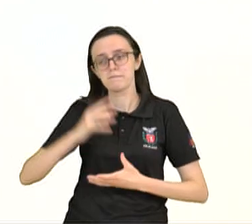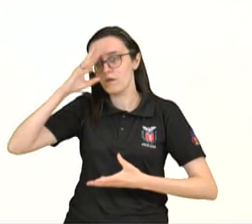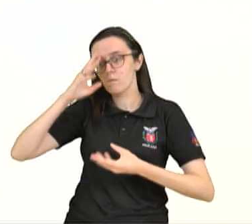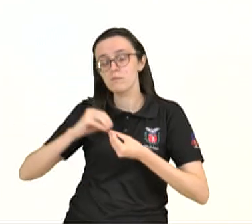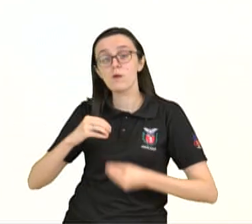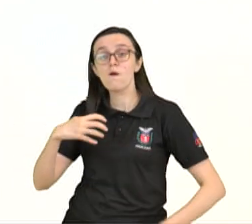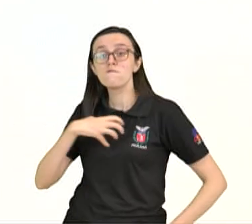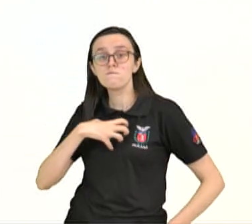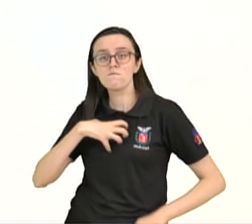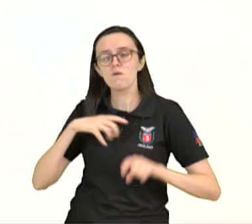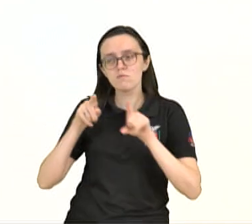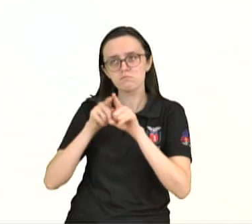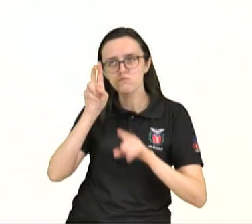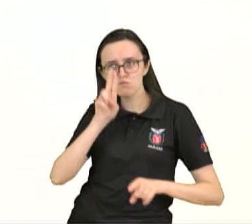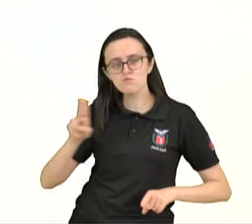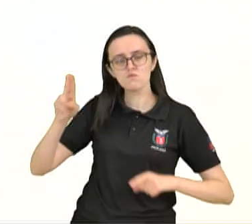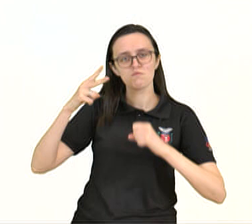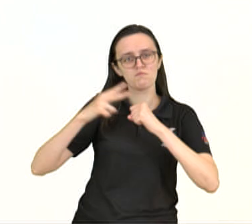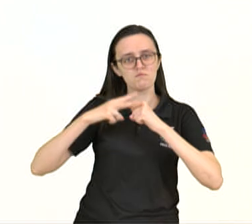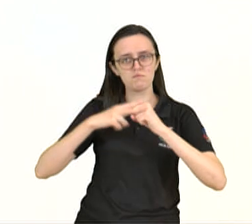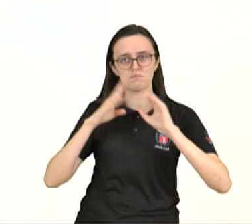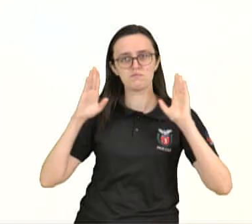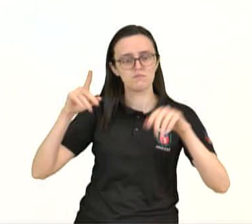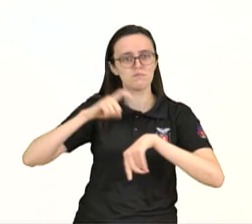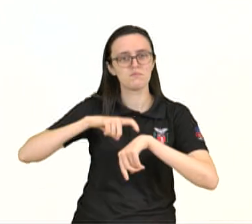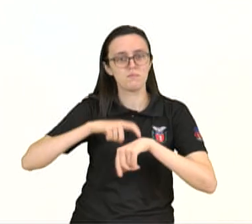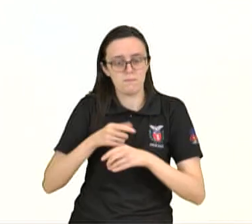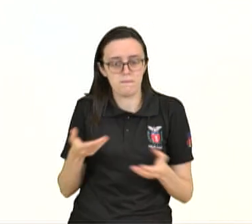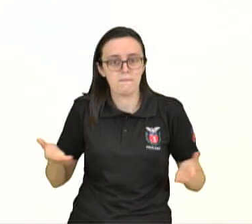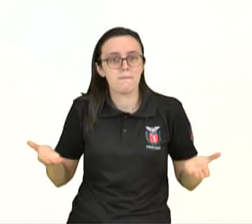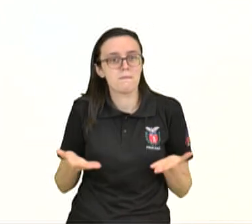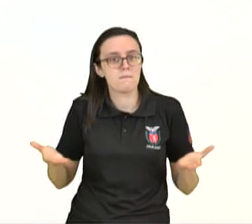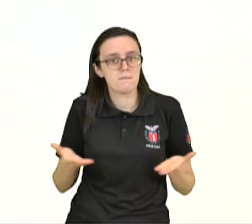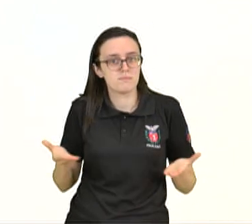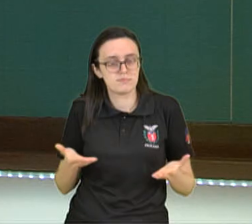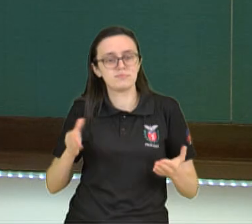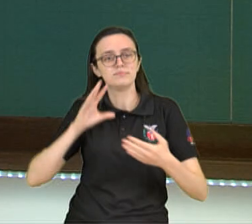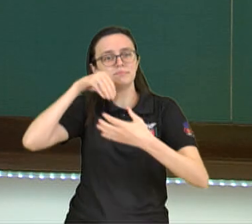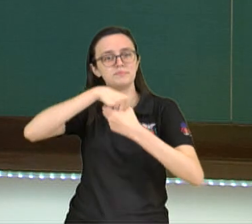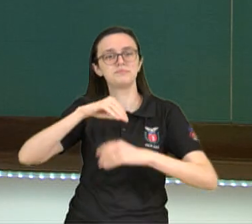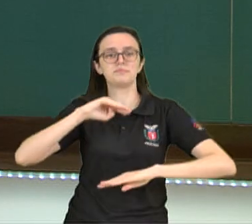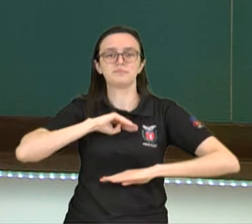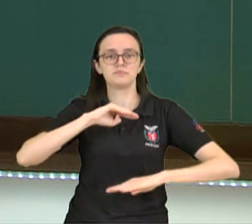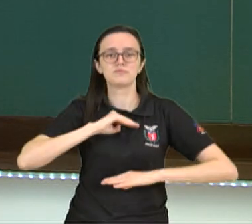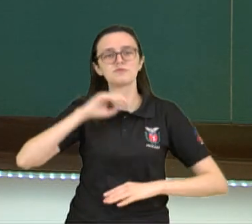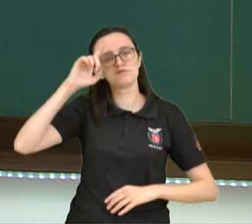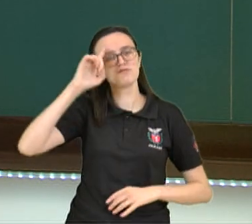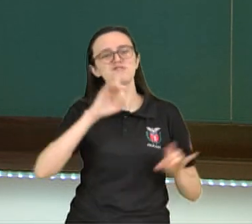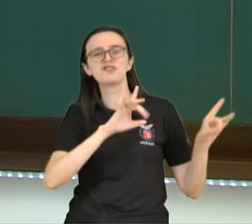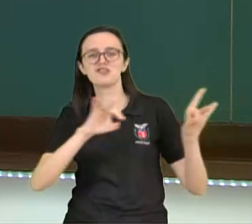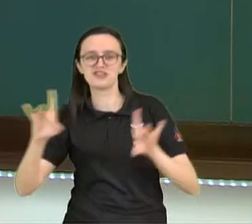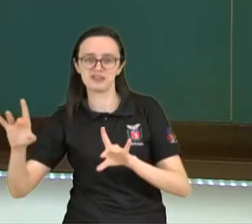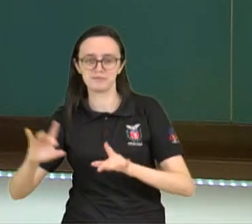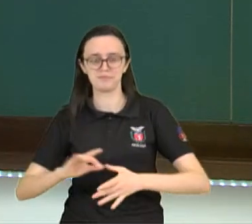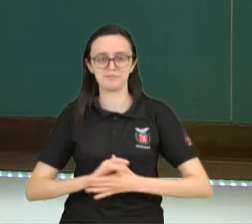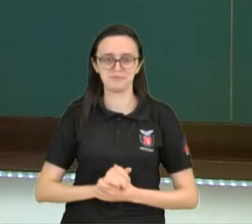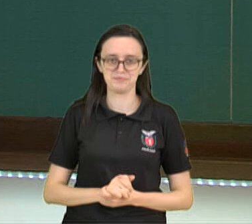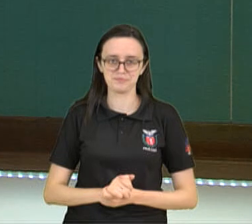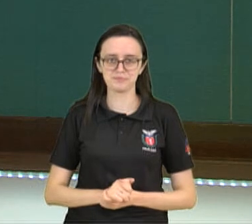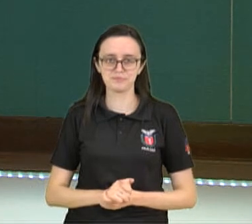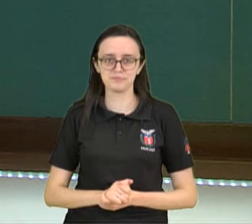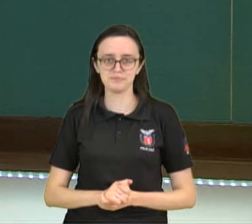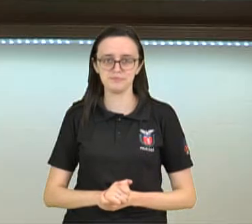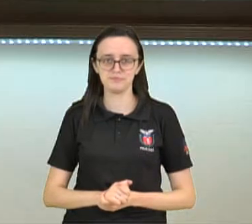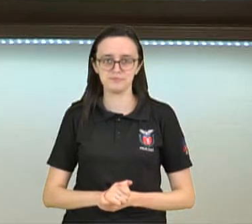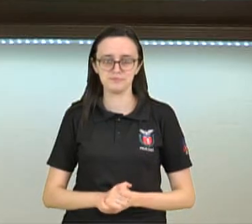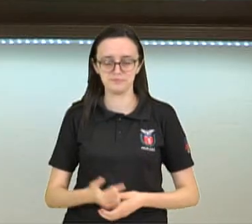formas e usos dos verbos no presente do indicativo nas situações cotidianas.